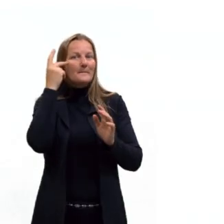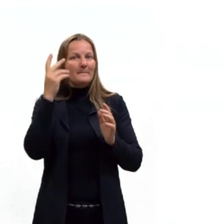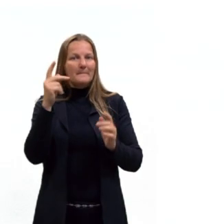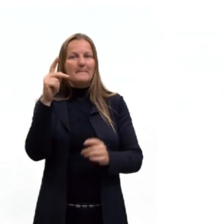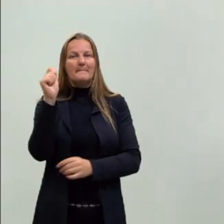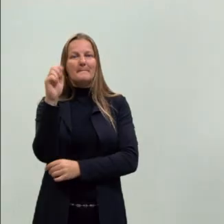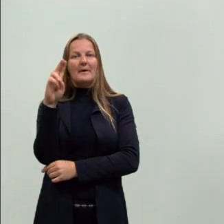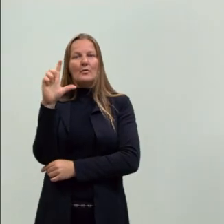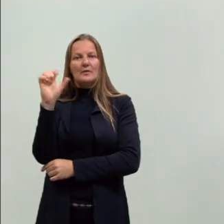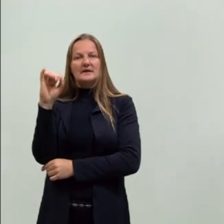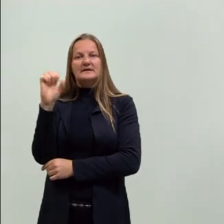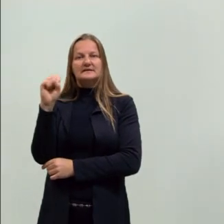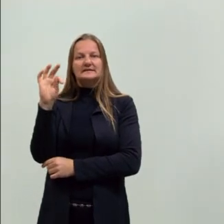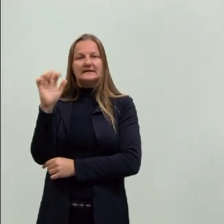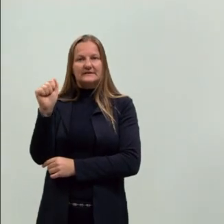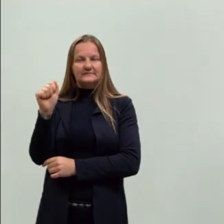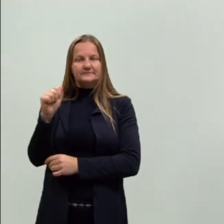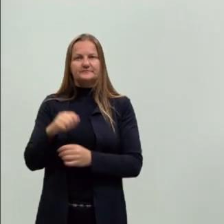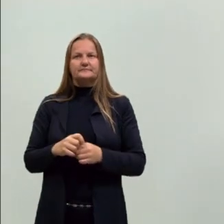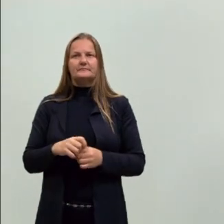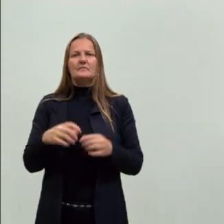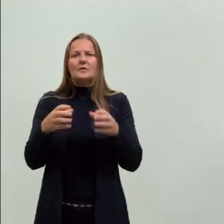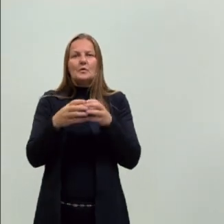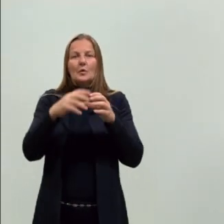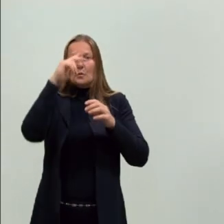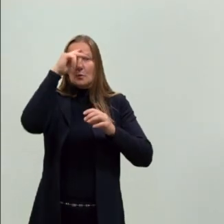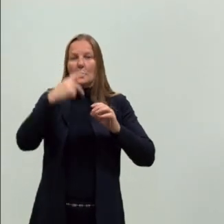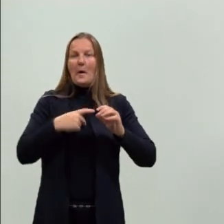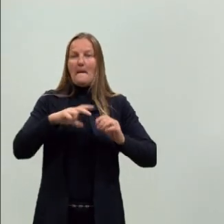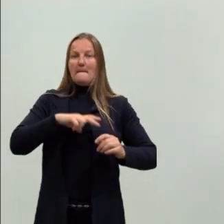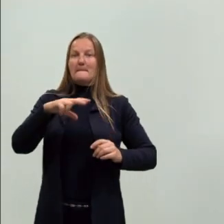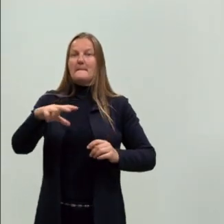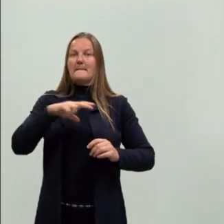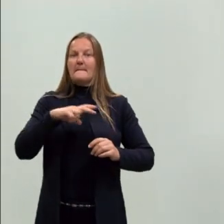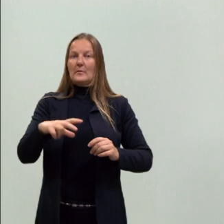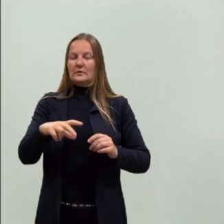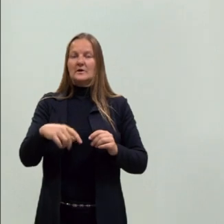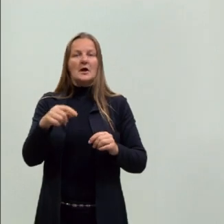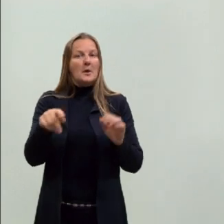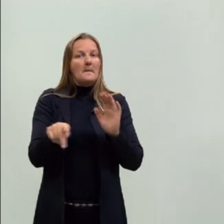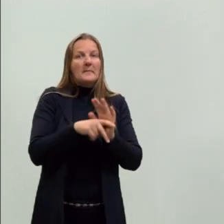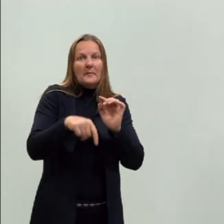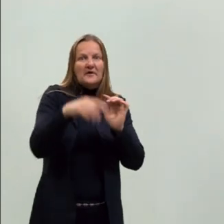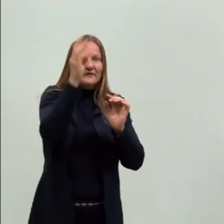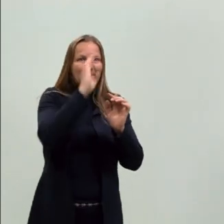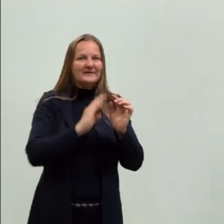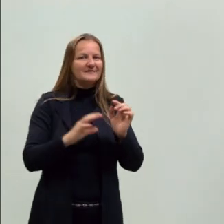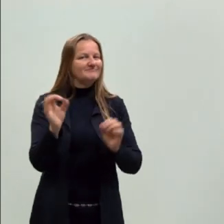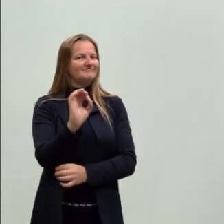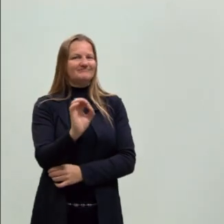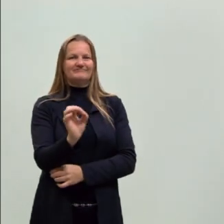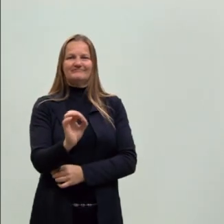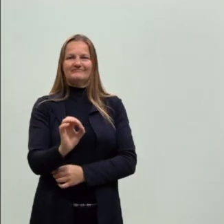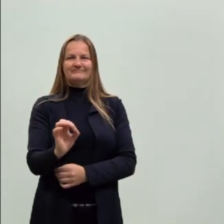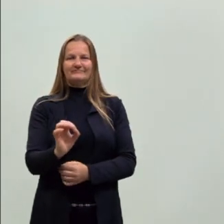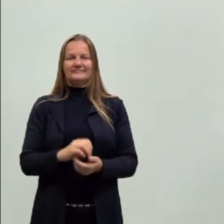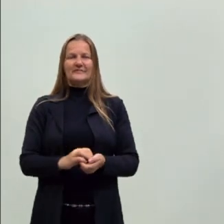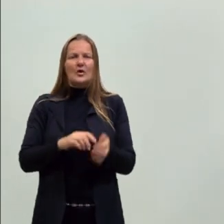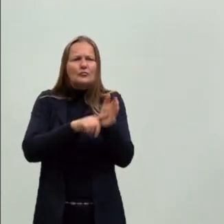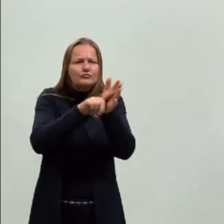então a gente tem que se questionar esses Bandeirantes eles se viam como Portugueses e não como brasileiros e que eles estavam fazendo Na verdade